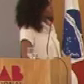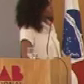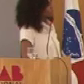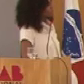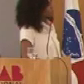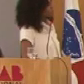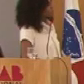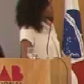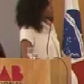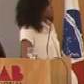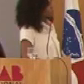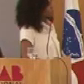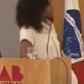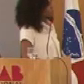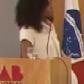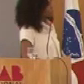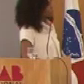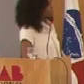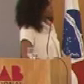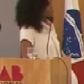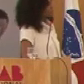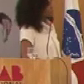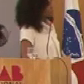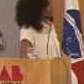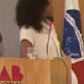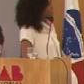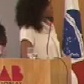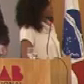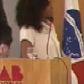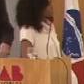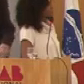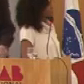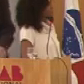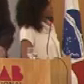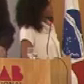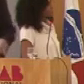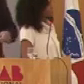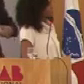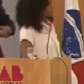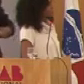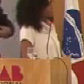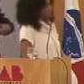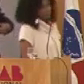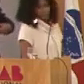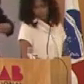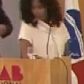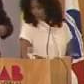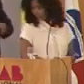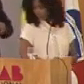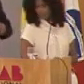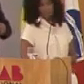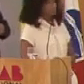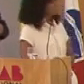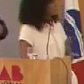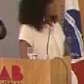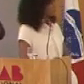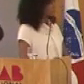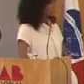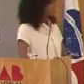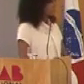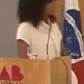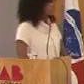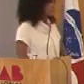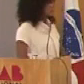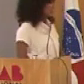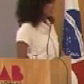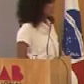direitos. Vimos muita gente linda desabrotar na consciência negra. Gente que hoje colore o nosso país com